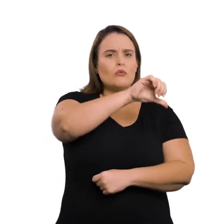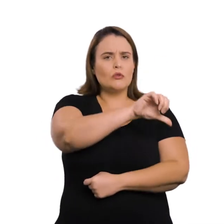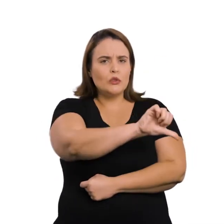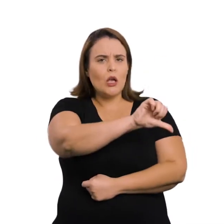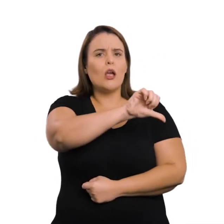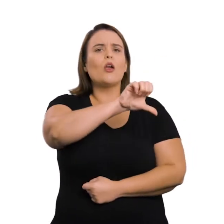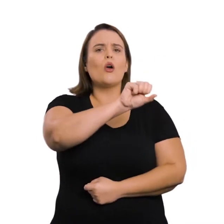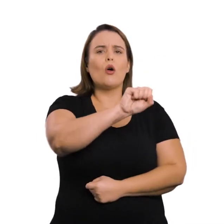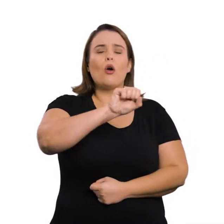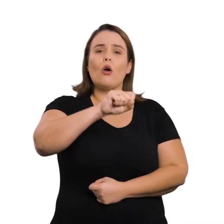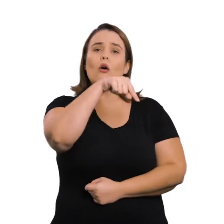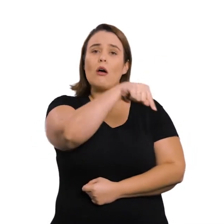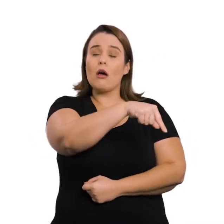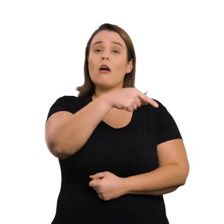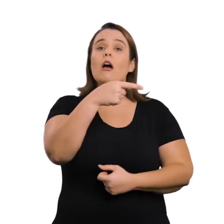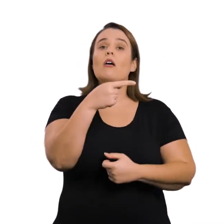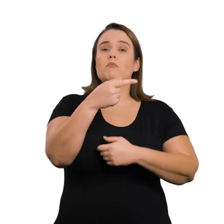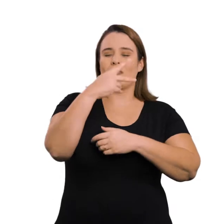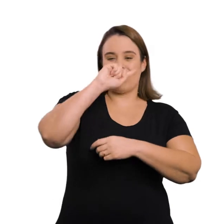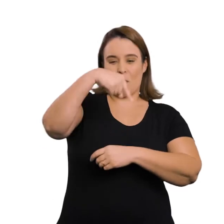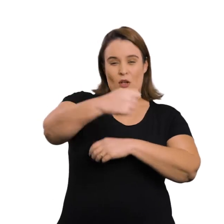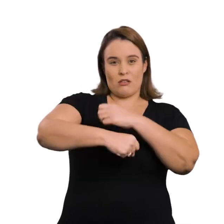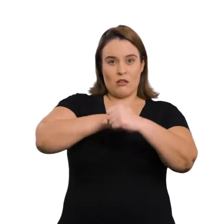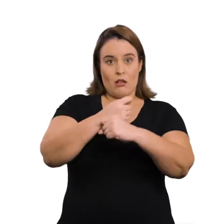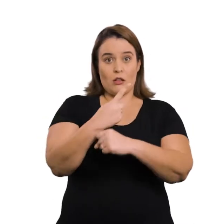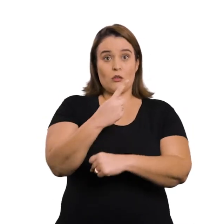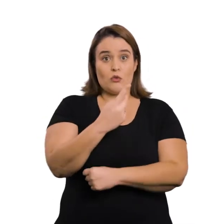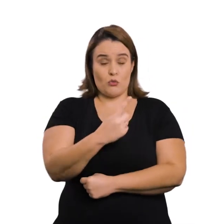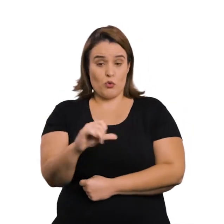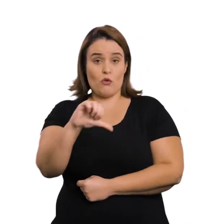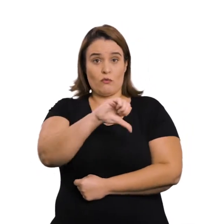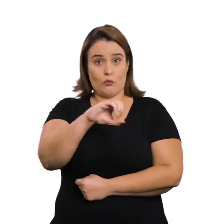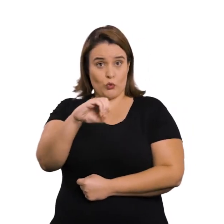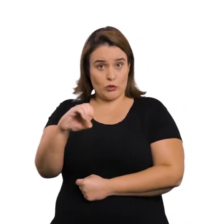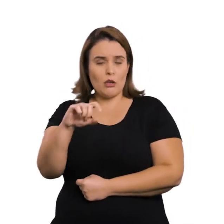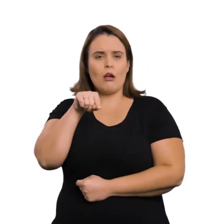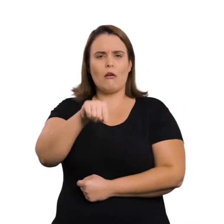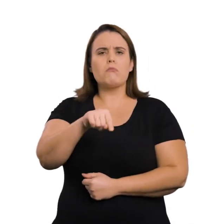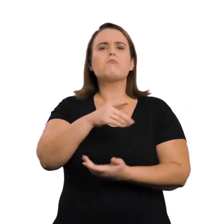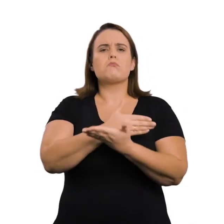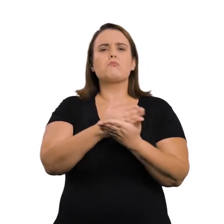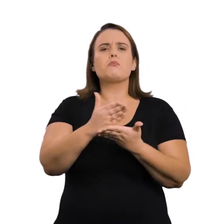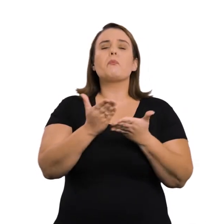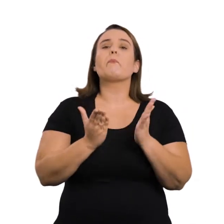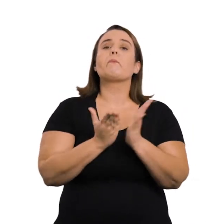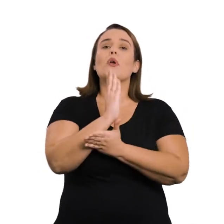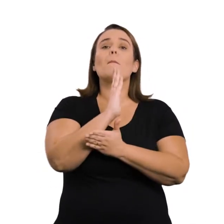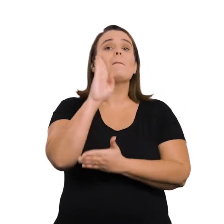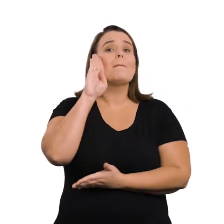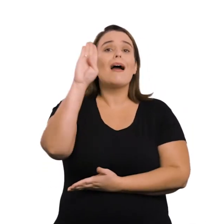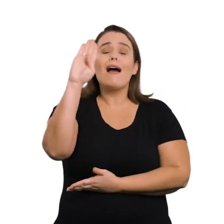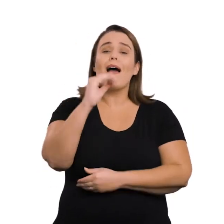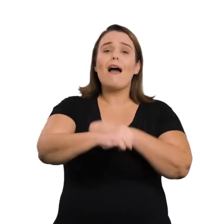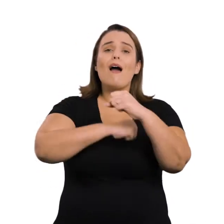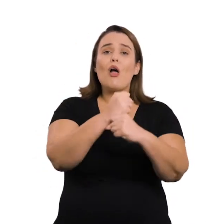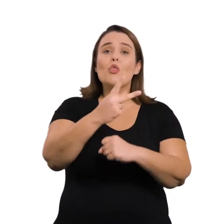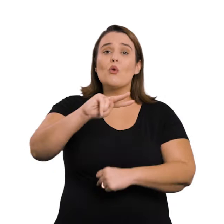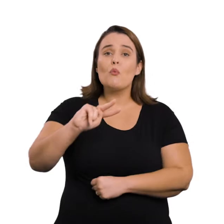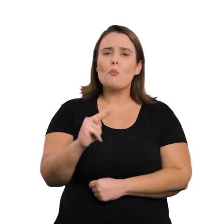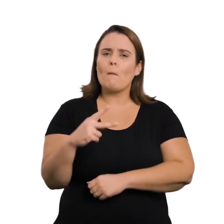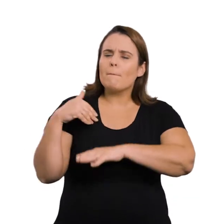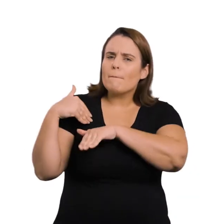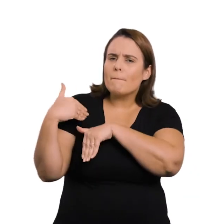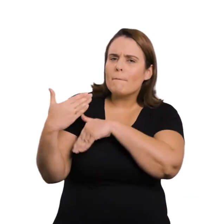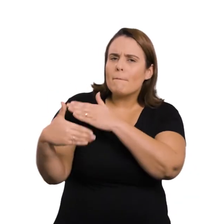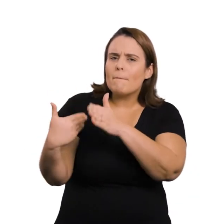de 1980, com a aprovação da Constituição Federal, 1988, e principalmente nos anos